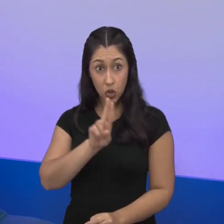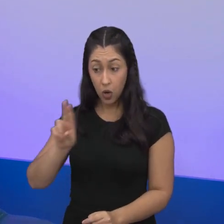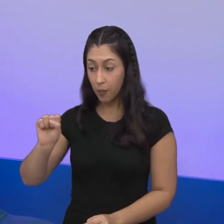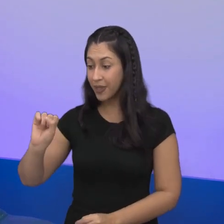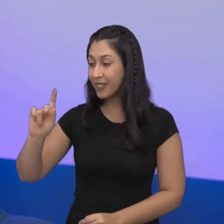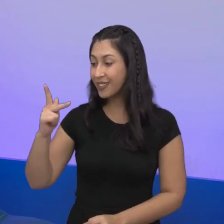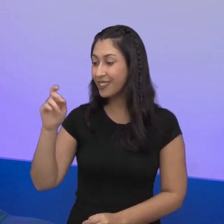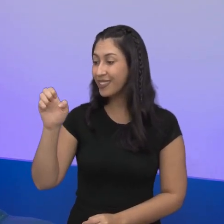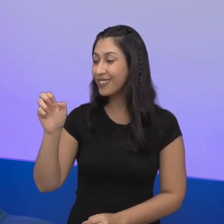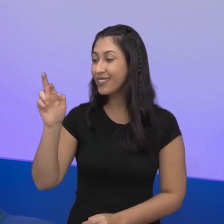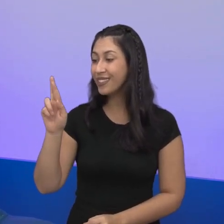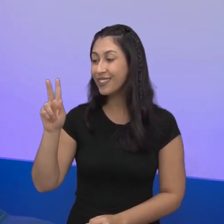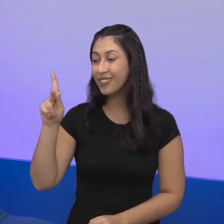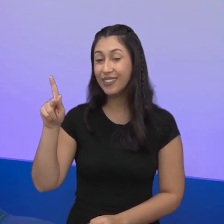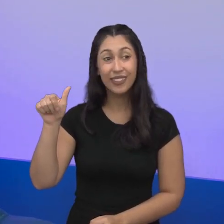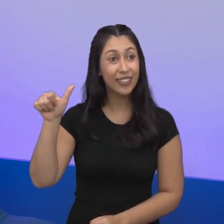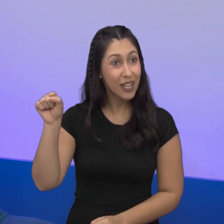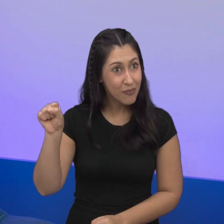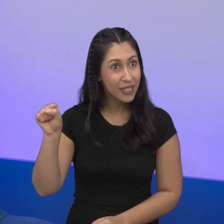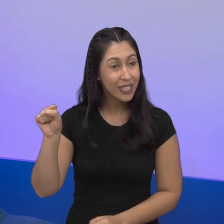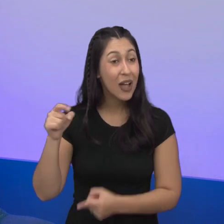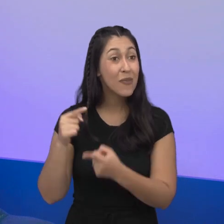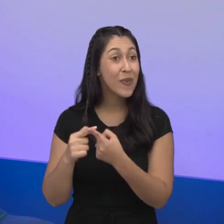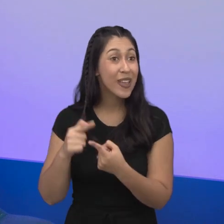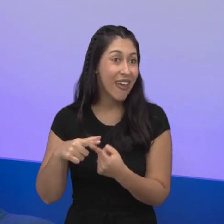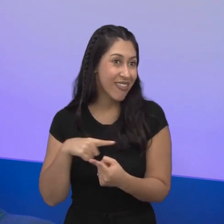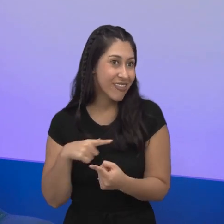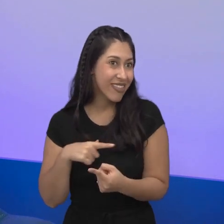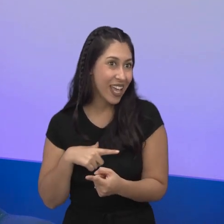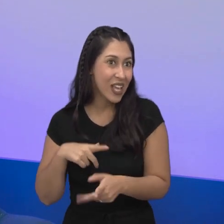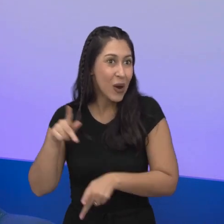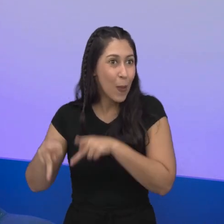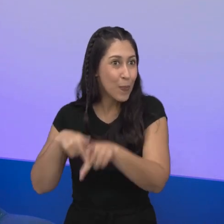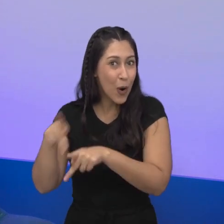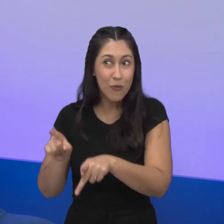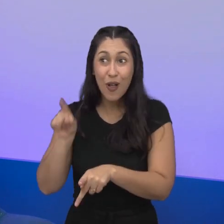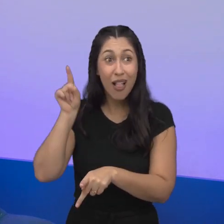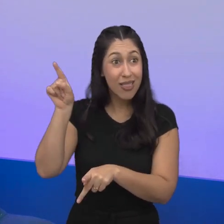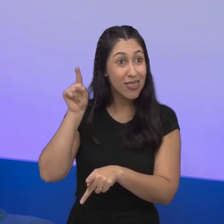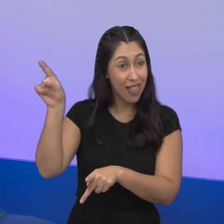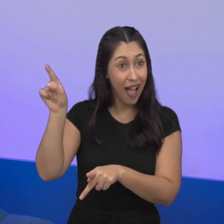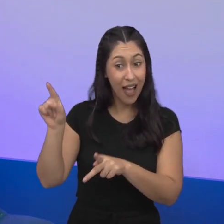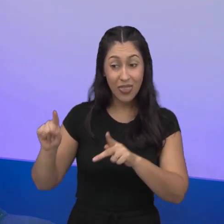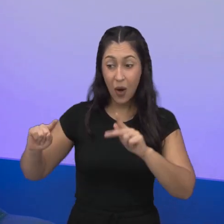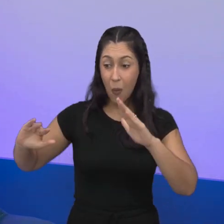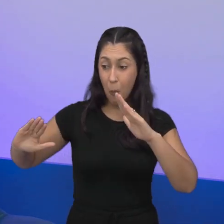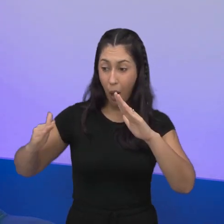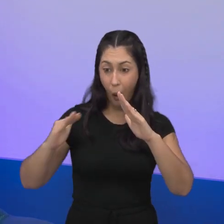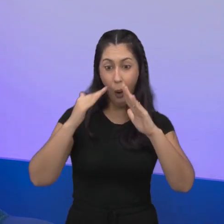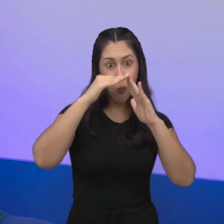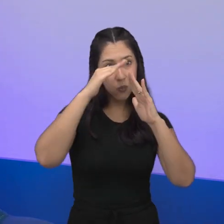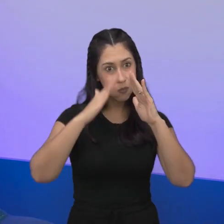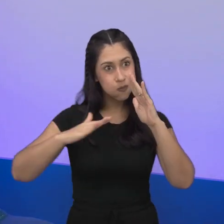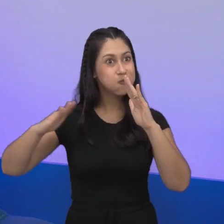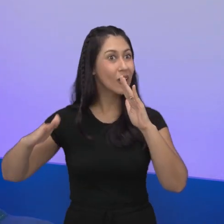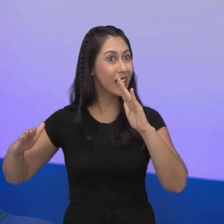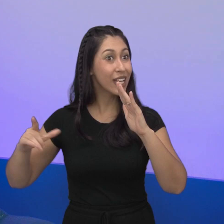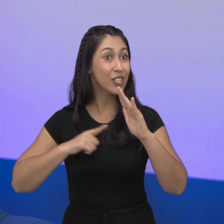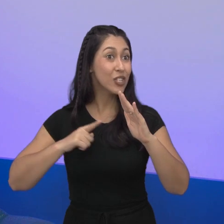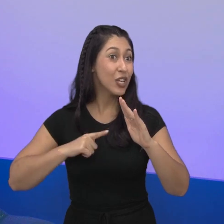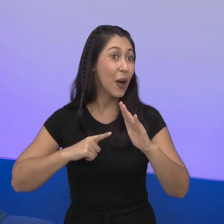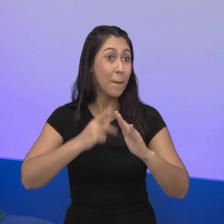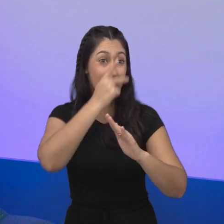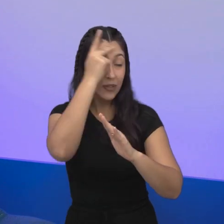dos Sherpas, ele é chamado em referência aos Sherpas do Himalaia, que eram aquelas pessoas que